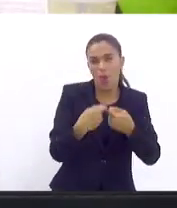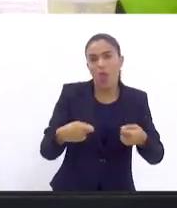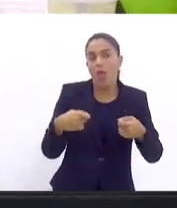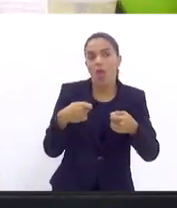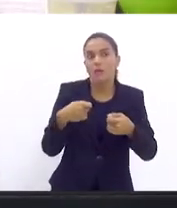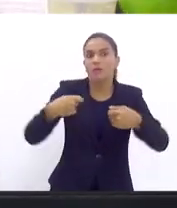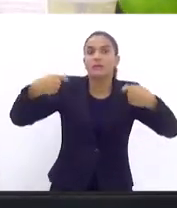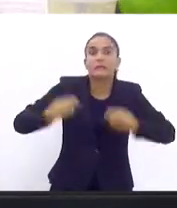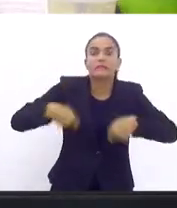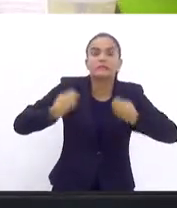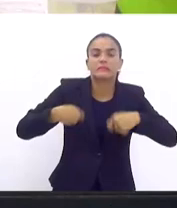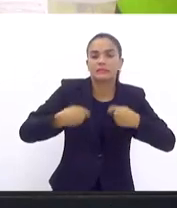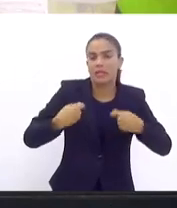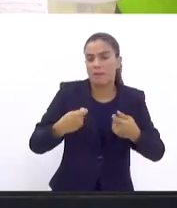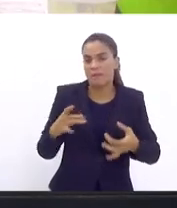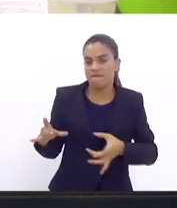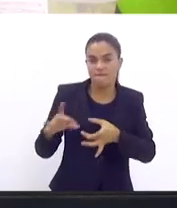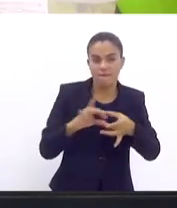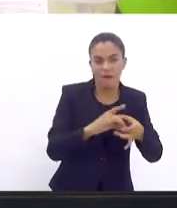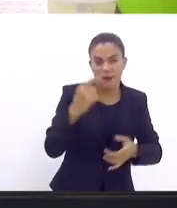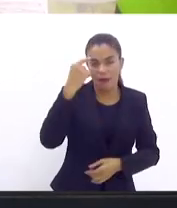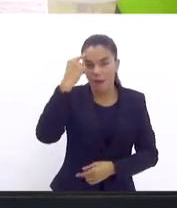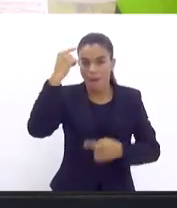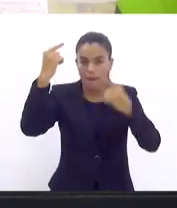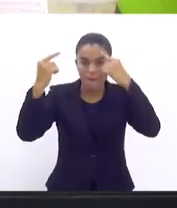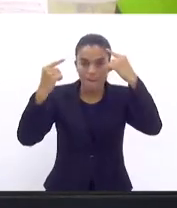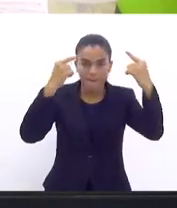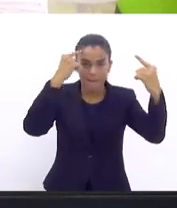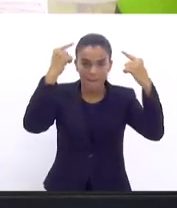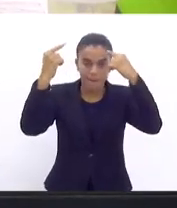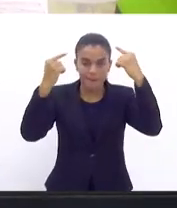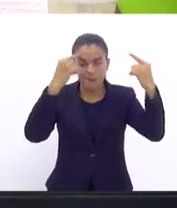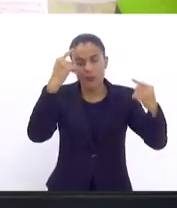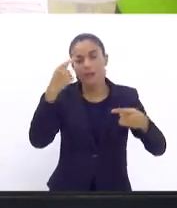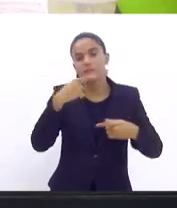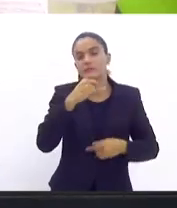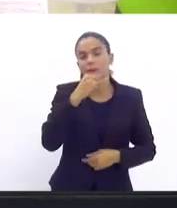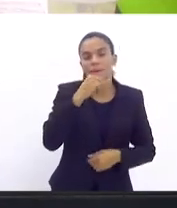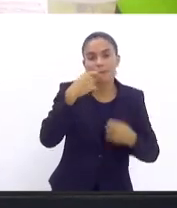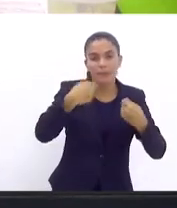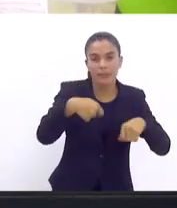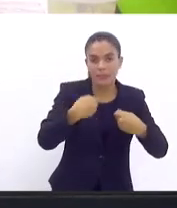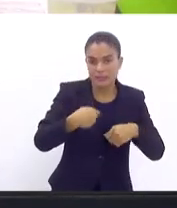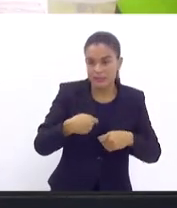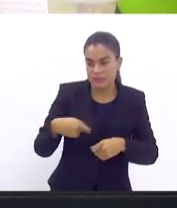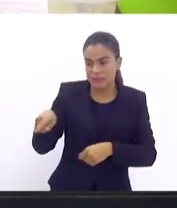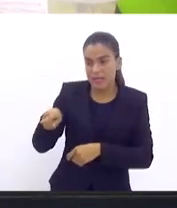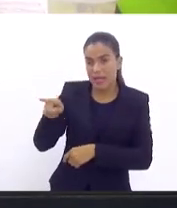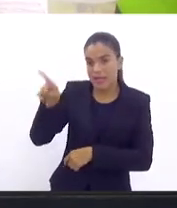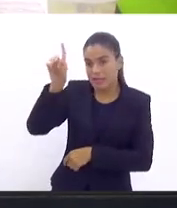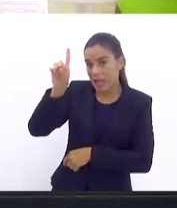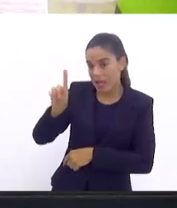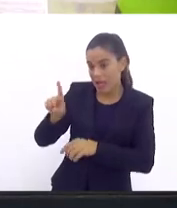está vinculada ao pensamento de que precisa deliberar na mesa diretora não é que precisa